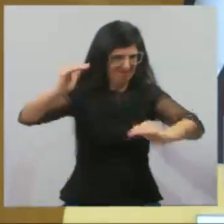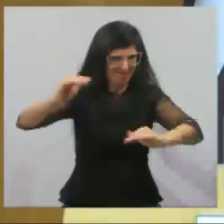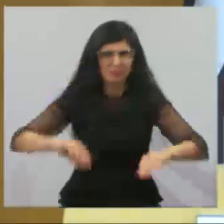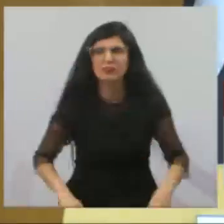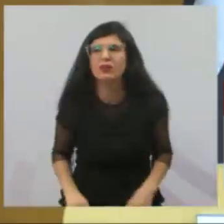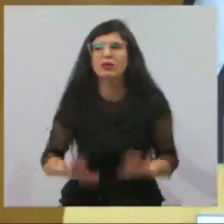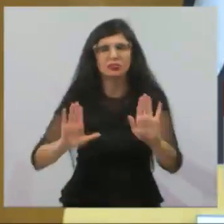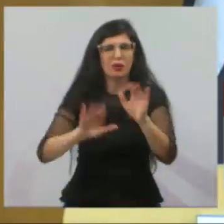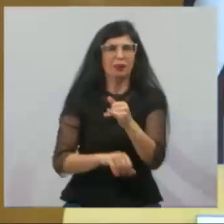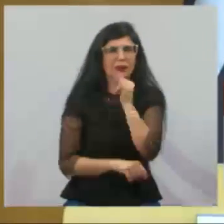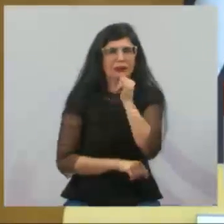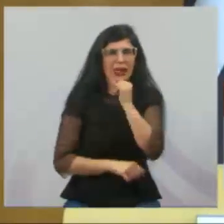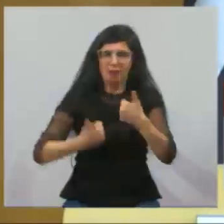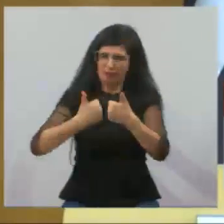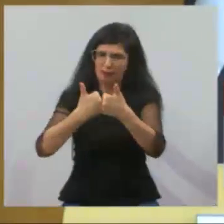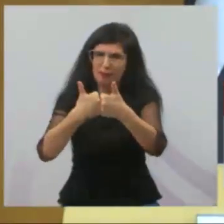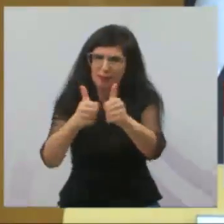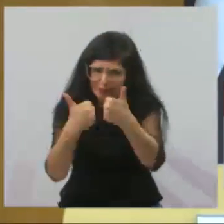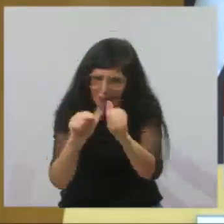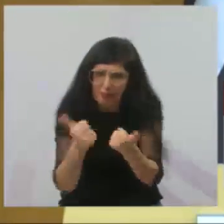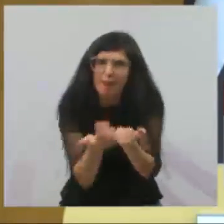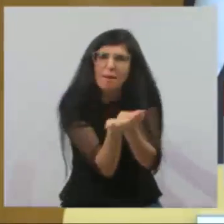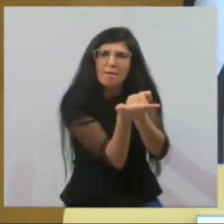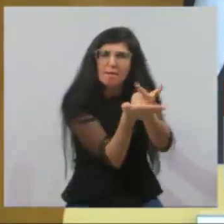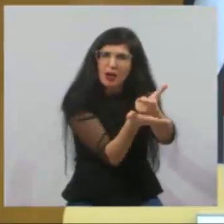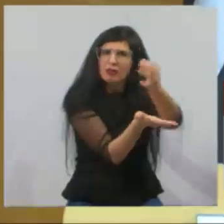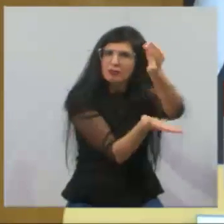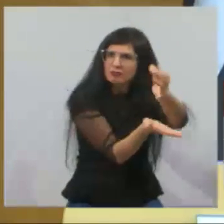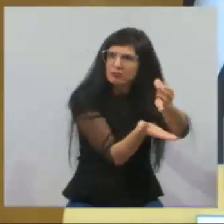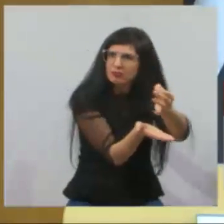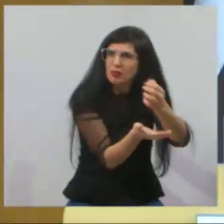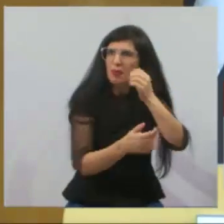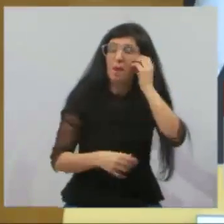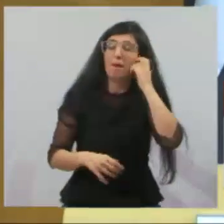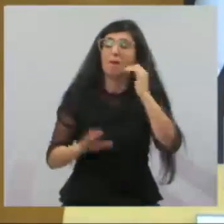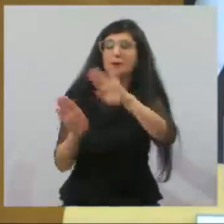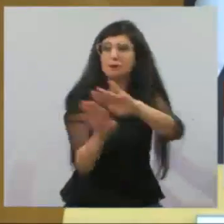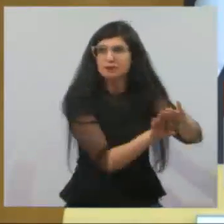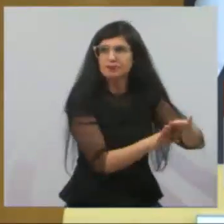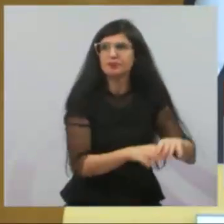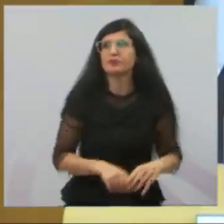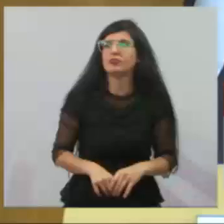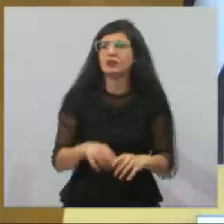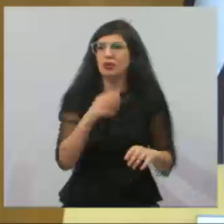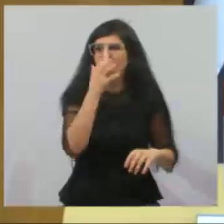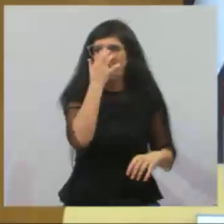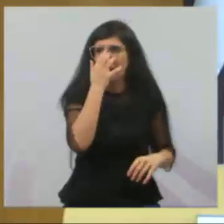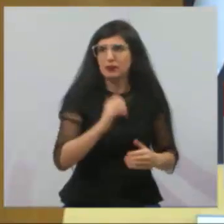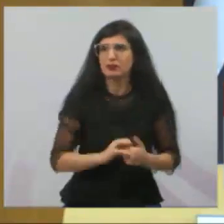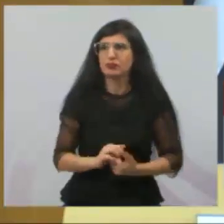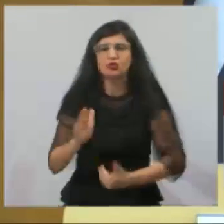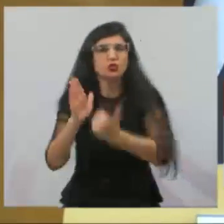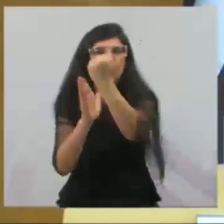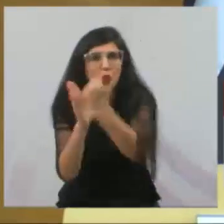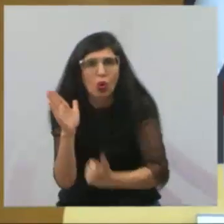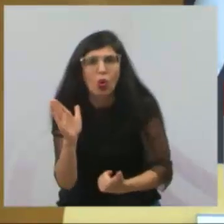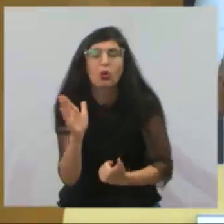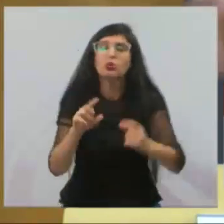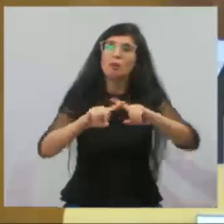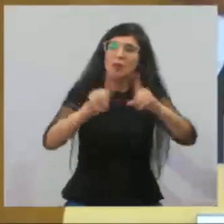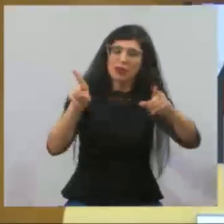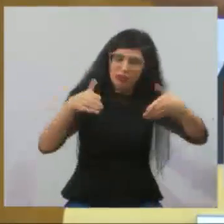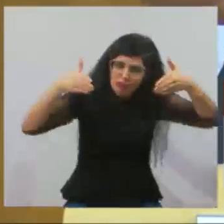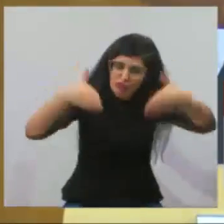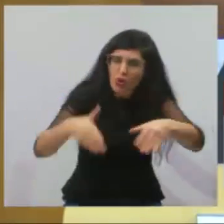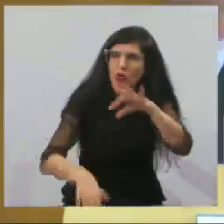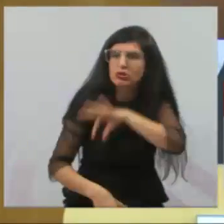no ônibus. E esse desconto previdencial deveria ser em cima do nosso salário. É o que eu penso. Eu sou contrário a esse projeto, que a